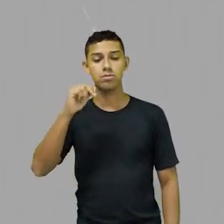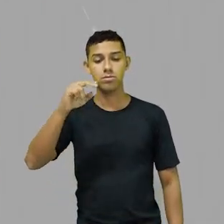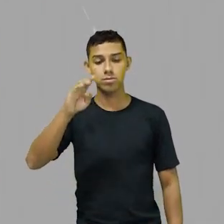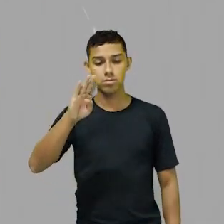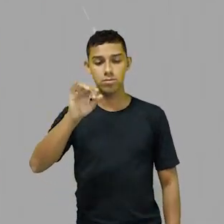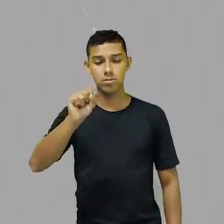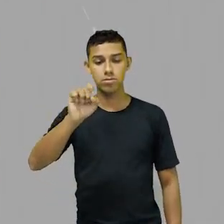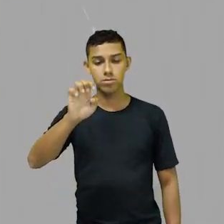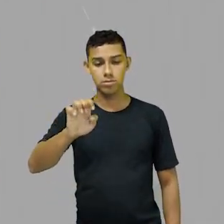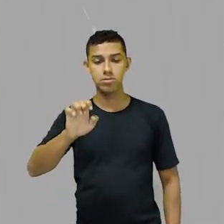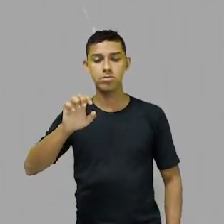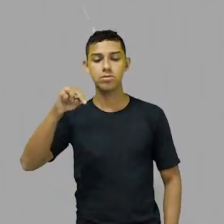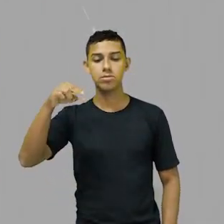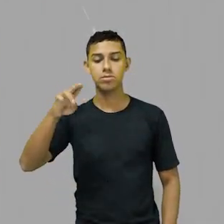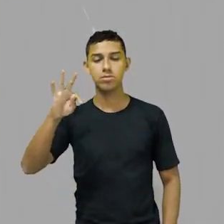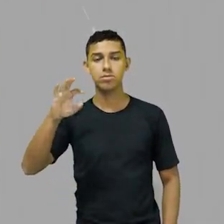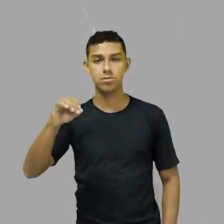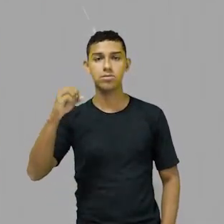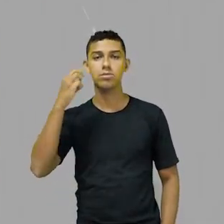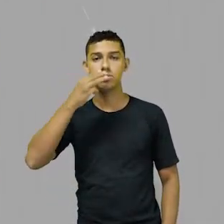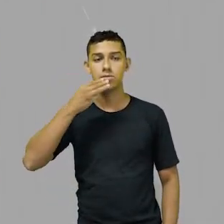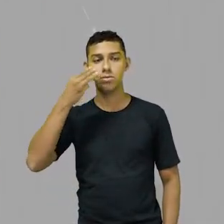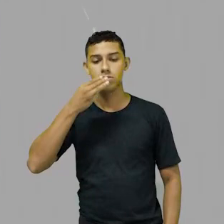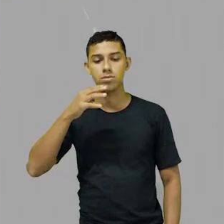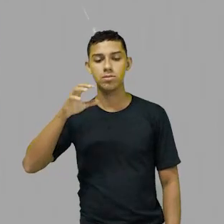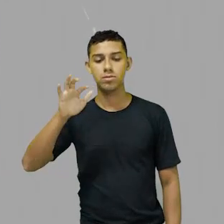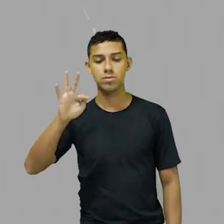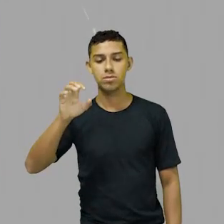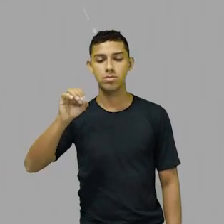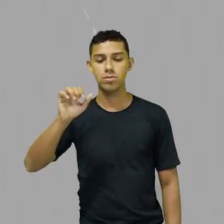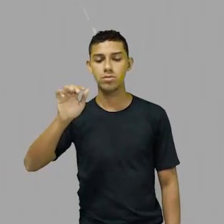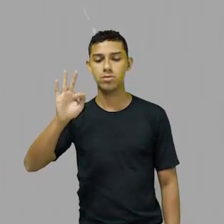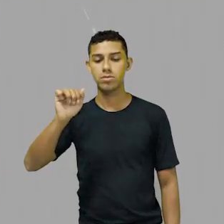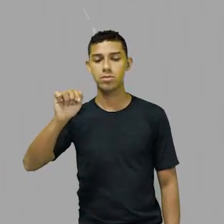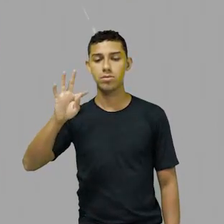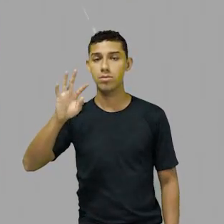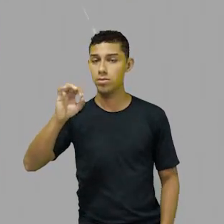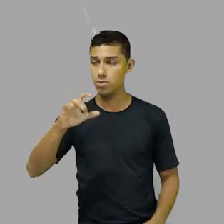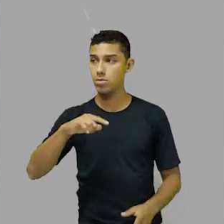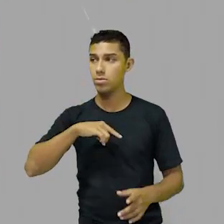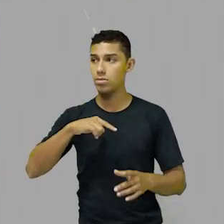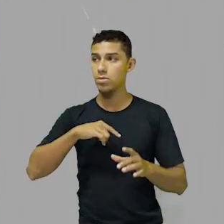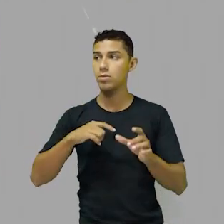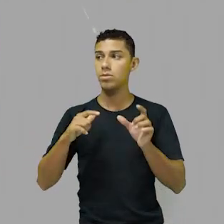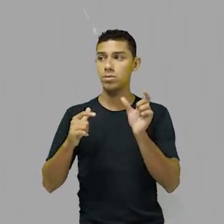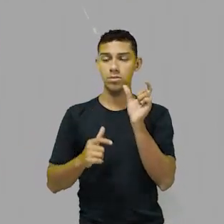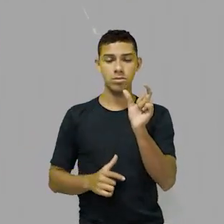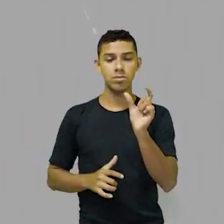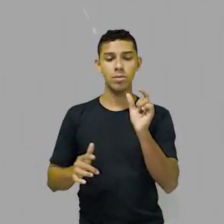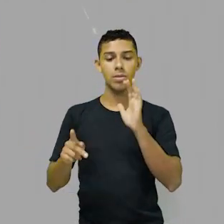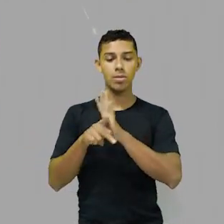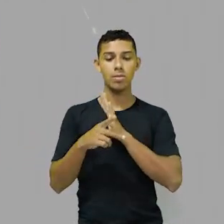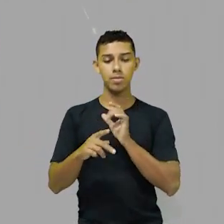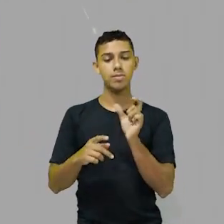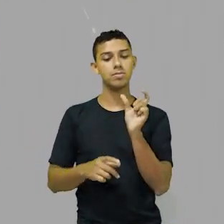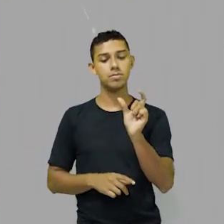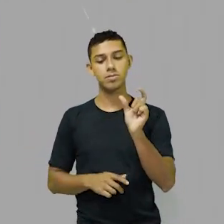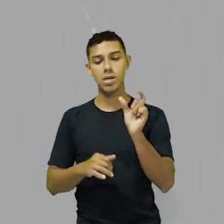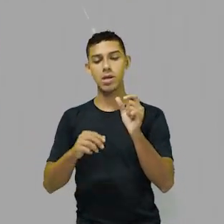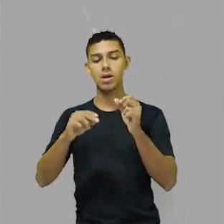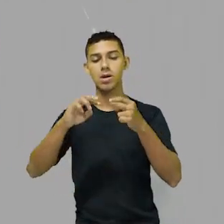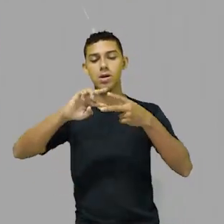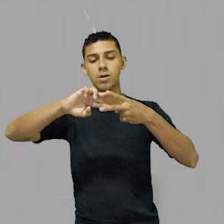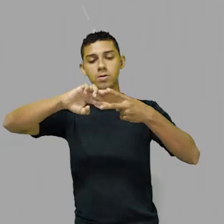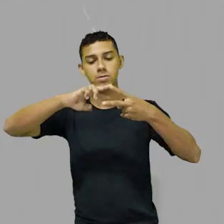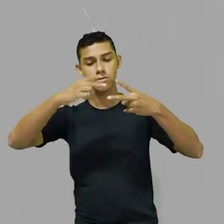repetindo na molécula, ok? Então, para cada nucleotídeo tem uma base nitrogenada, que pode ser, no caso do